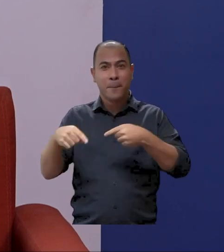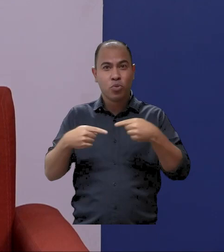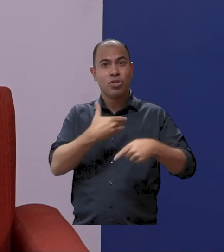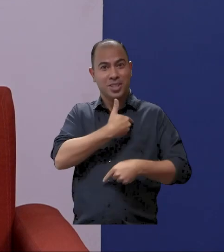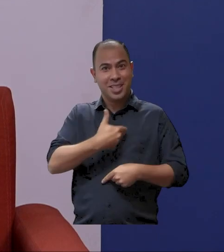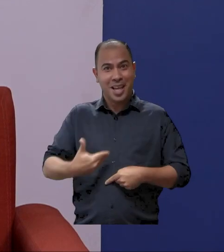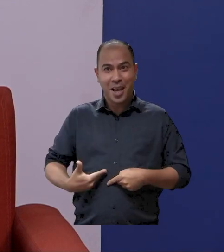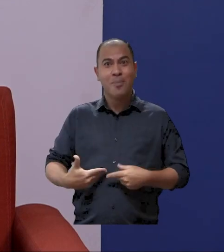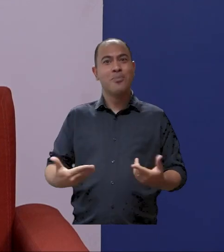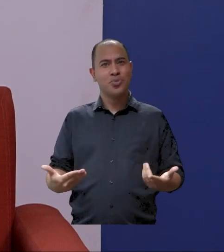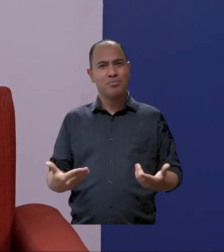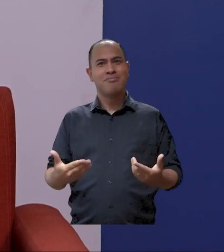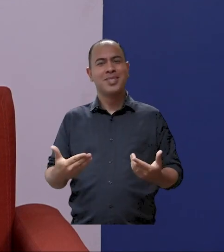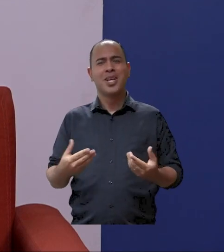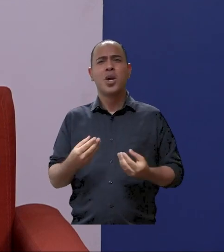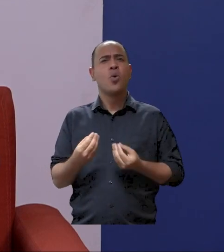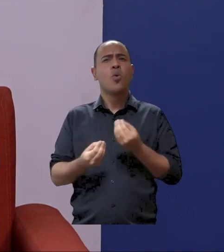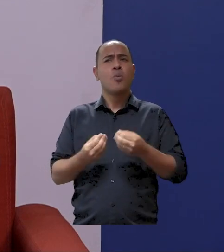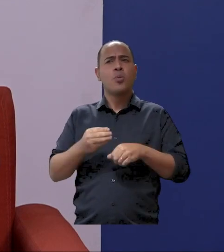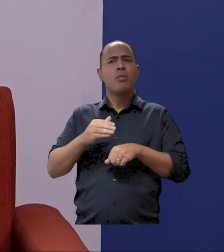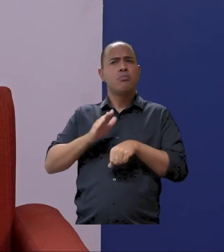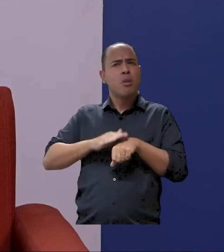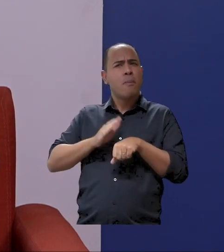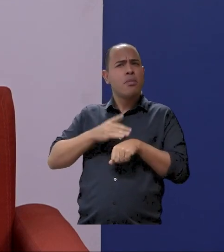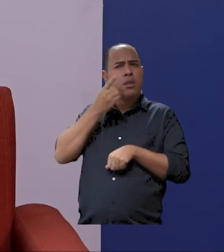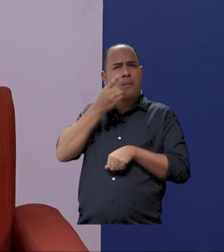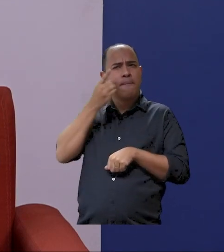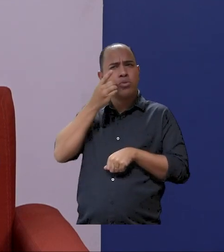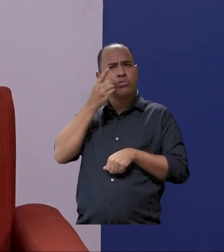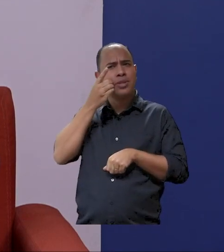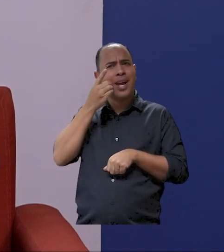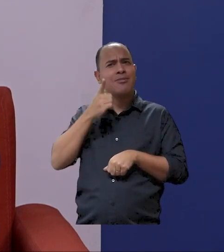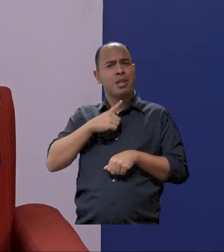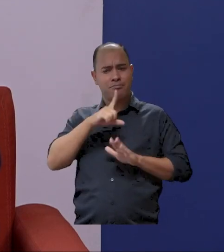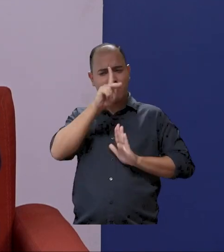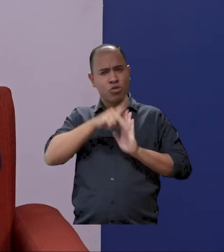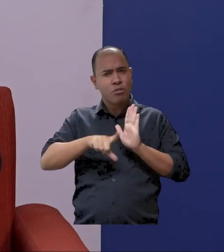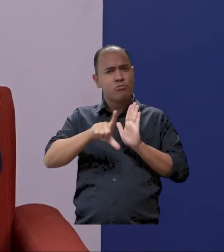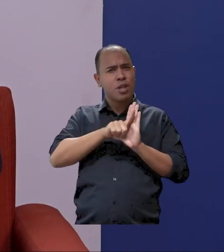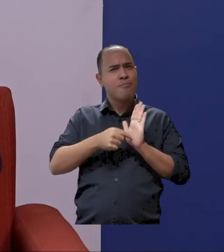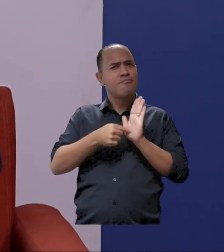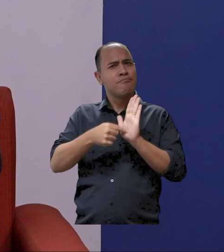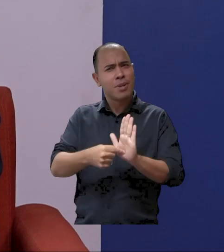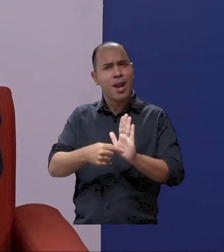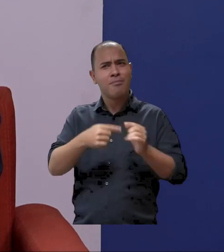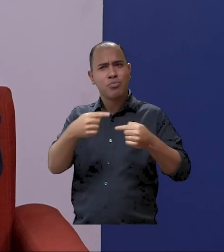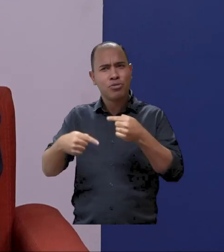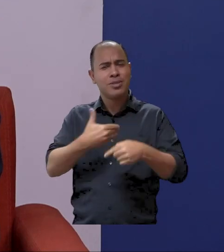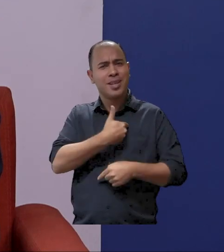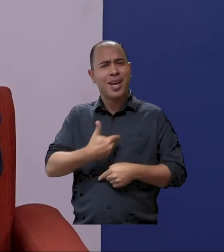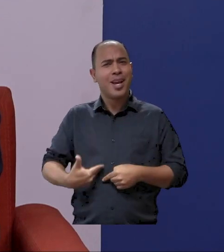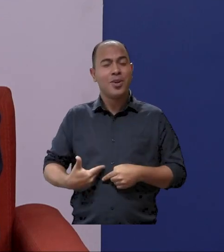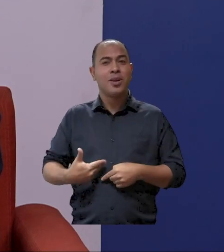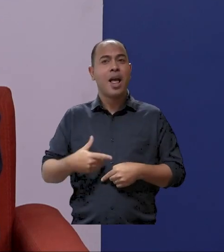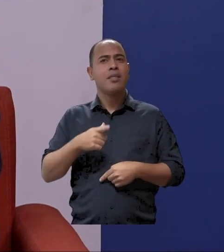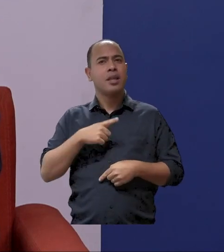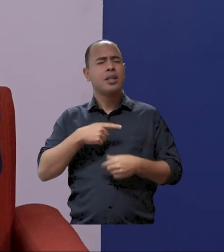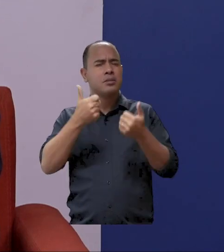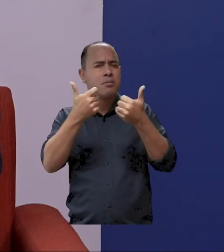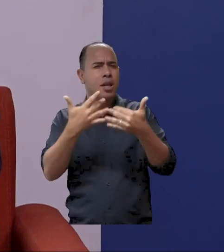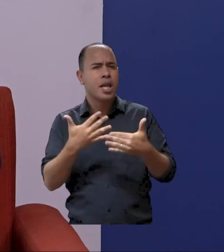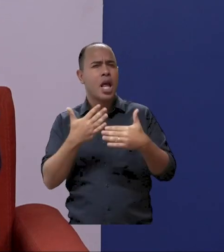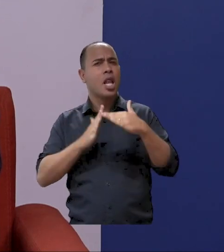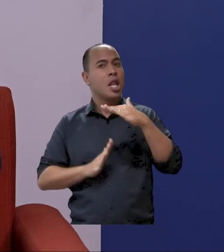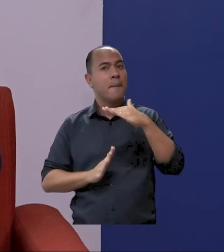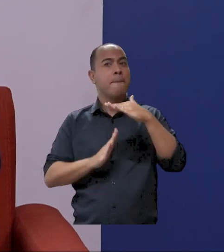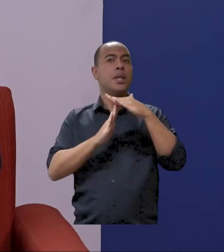de políticas públicas, né? Aí por iniciativa parlamentar. Aí e há uma delimitação, né, sobre os limites,